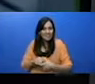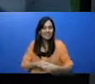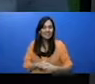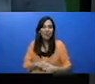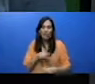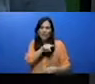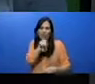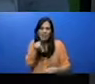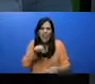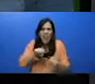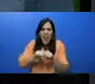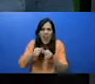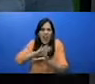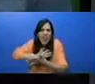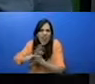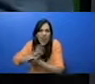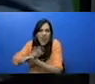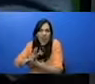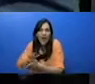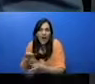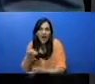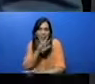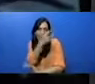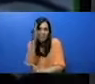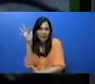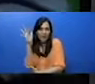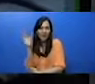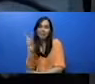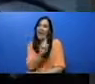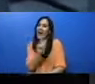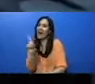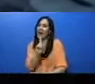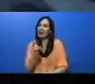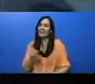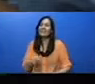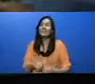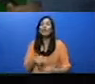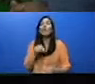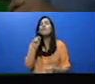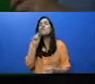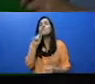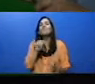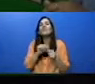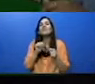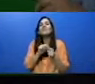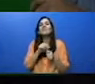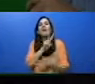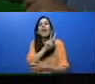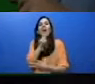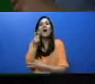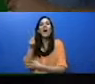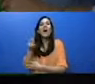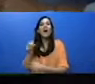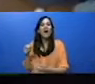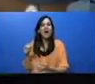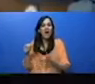não destrói o meio ambiente. E o que nós devemos fazer para conservar a biodiversidade e